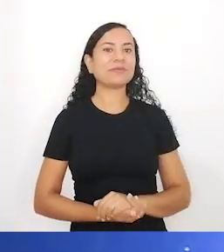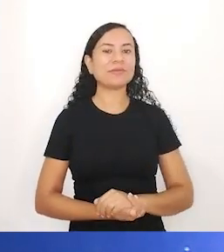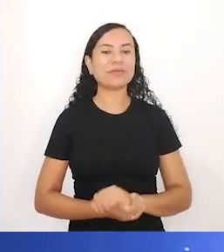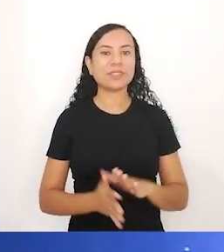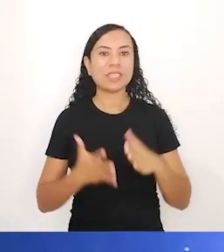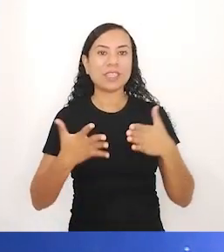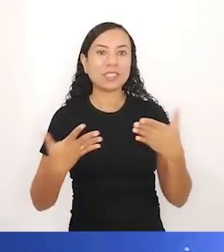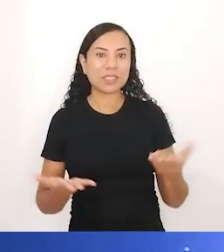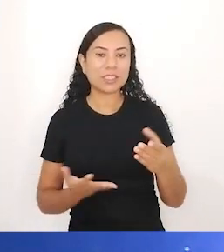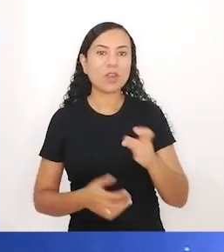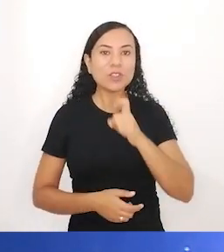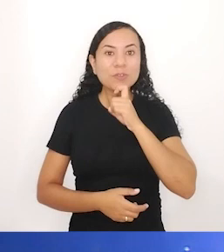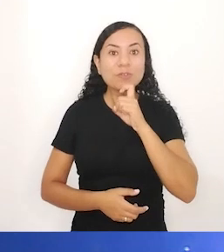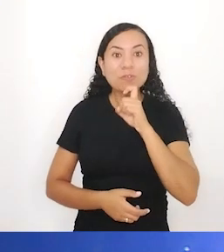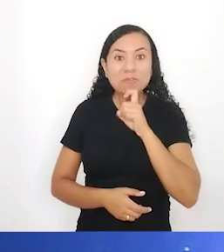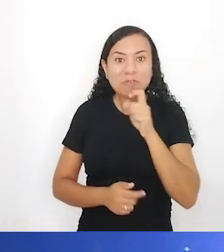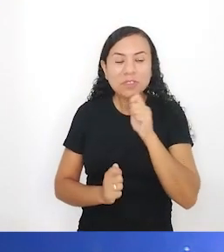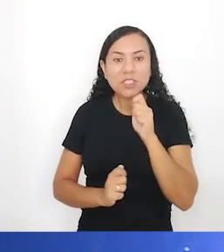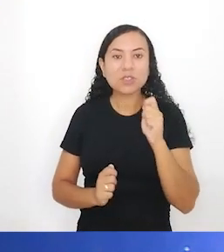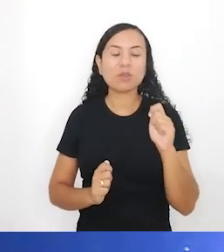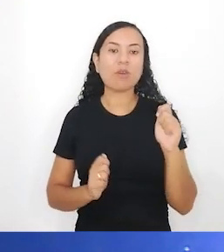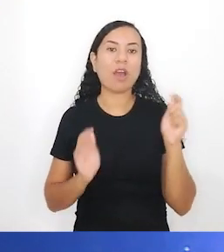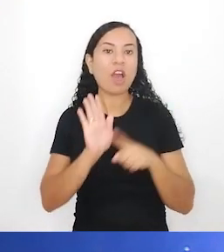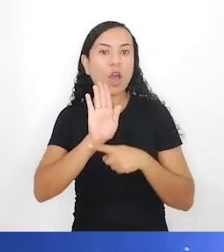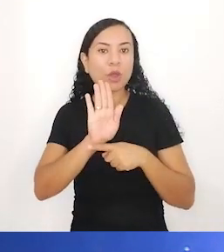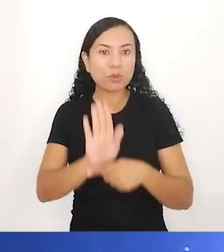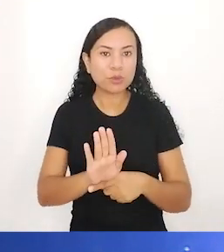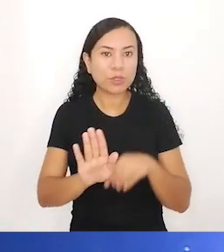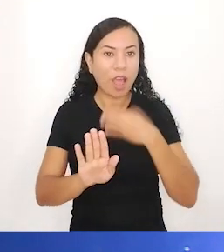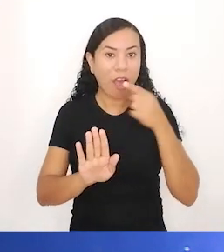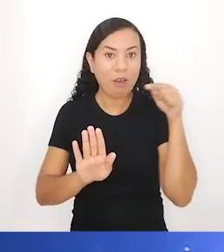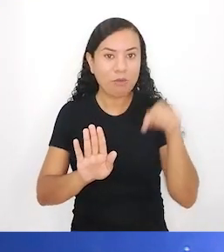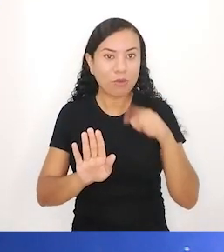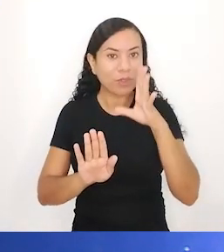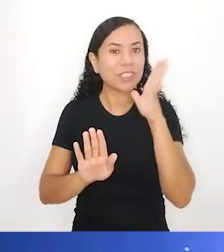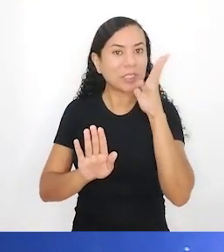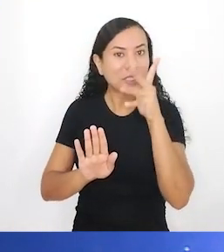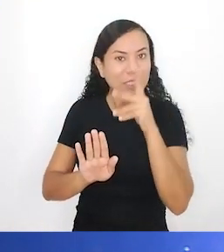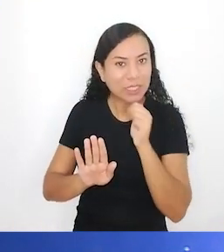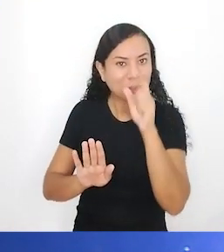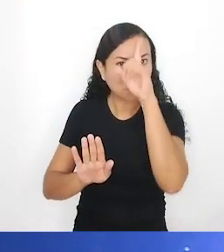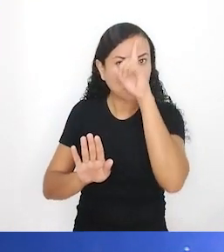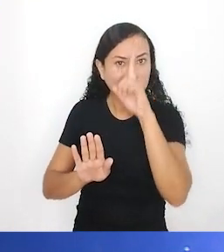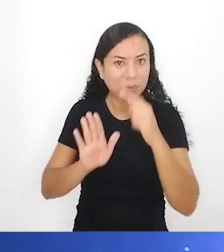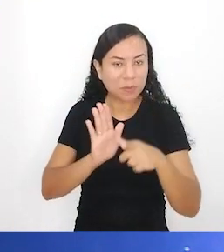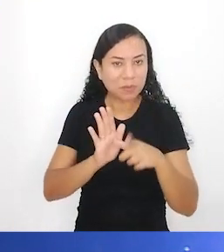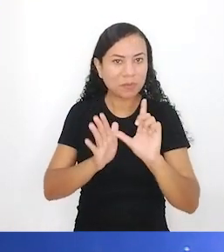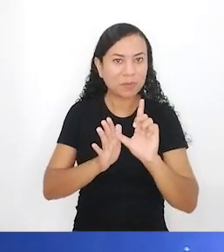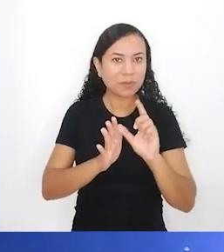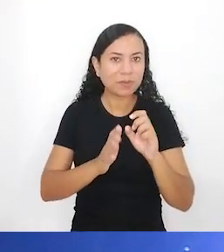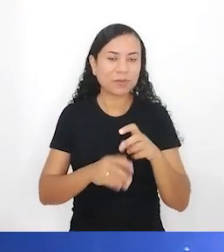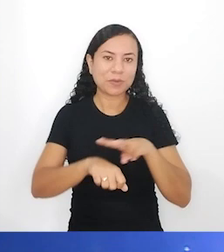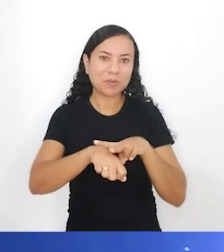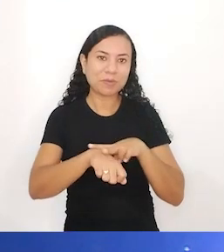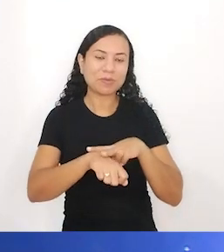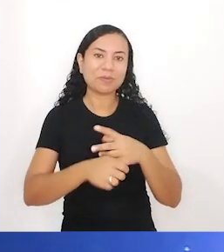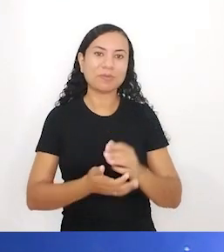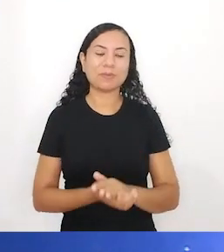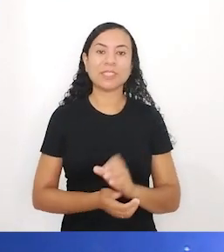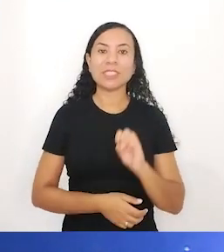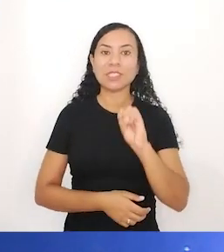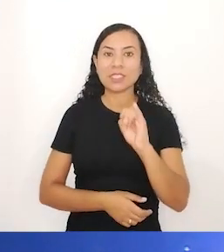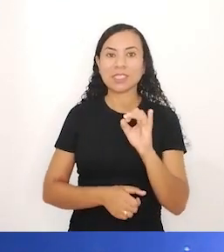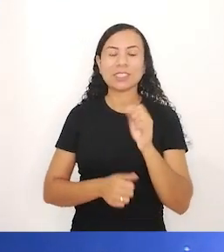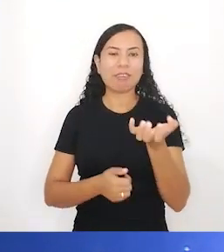ser um hormônio gasoso, as baixas temperaturas inibem a sua liberação. Para as frutas durarem mais tempo, portanto, nós